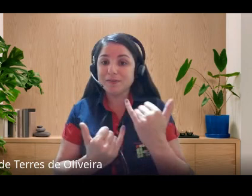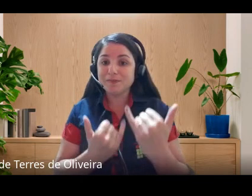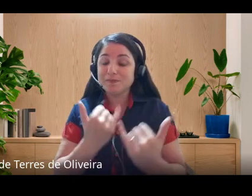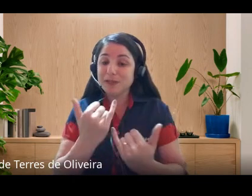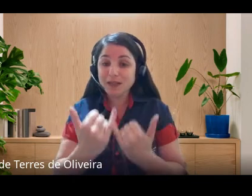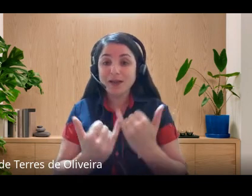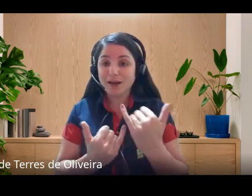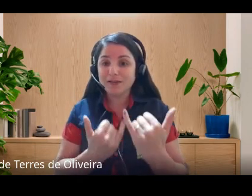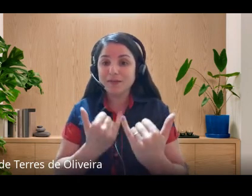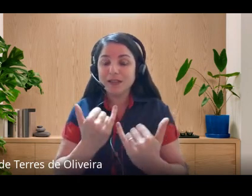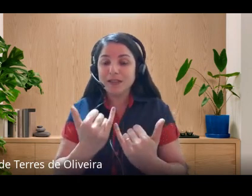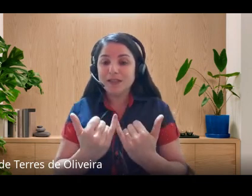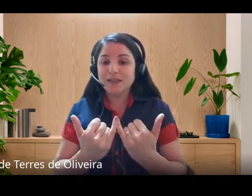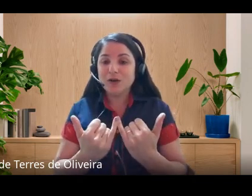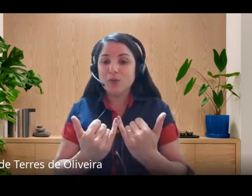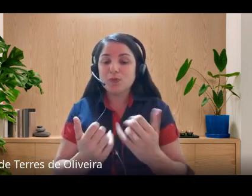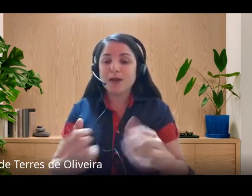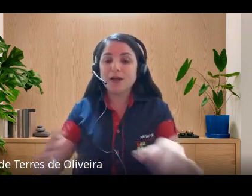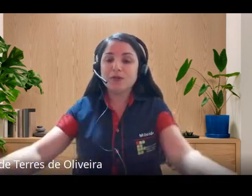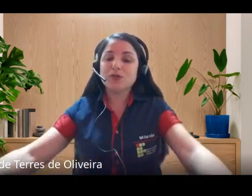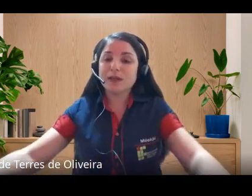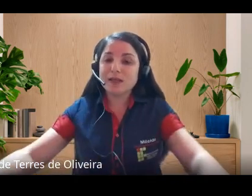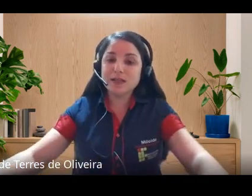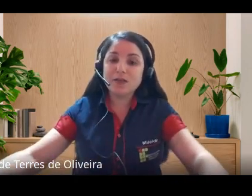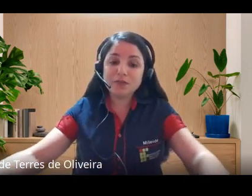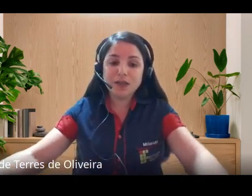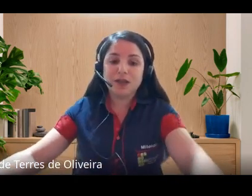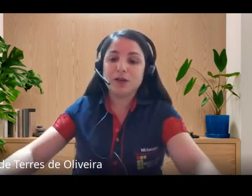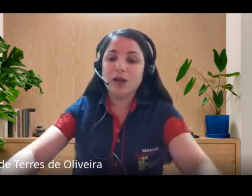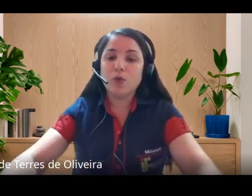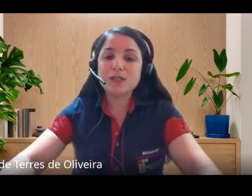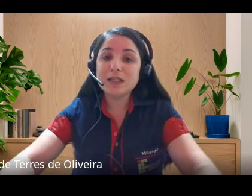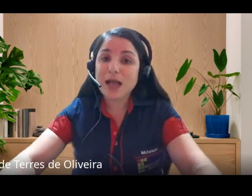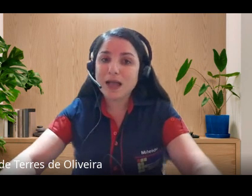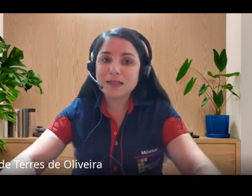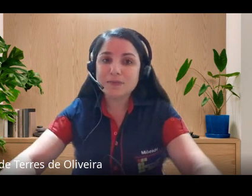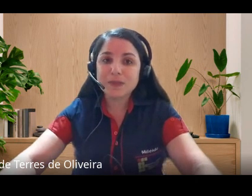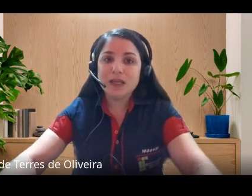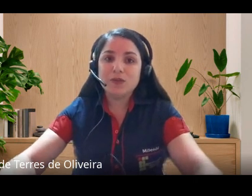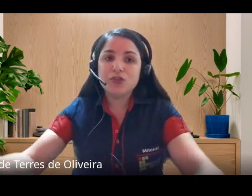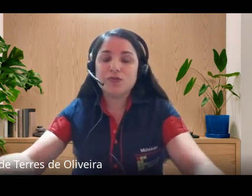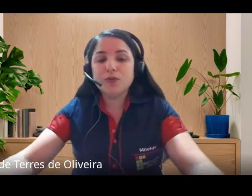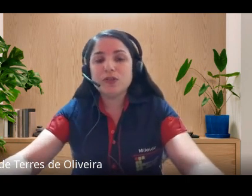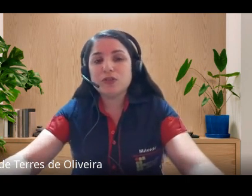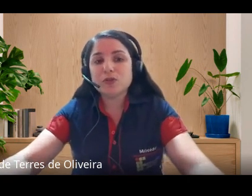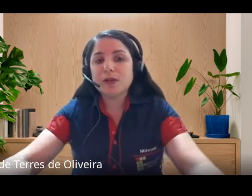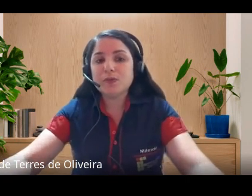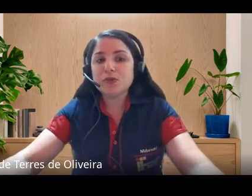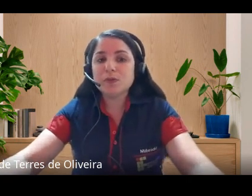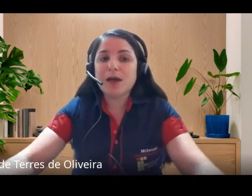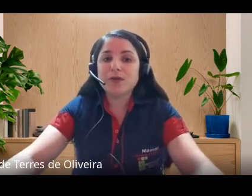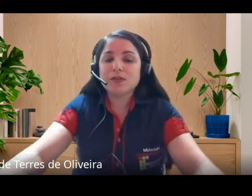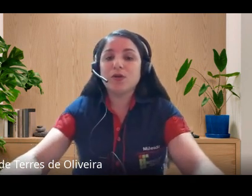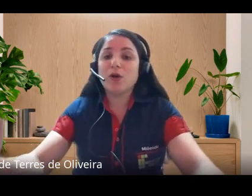Brincar. Brincar. Então, os parâmetros são aqueles que definem os sinais. Então, a gente viu que a gente tem os